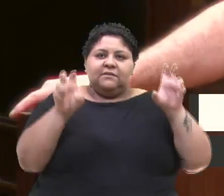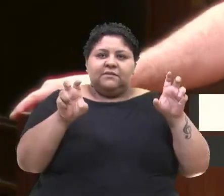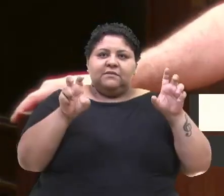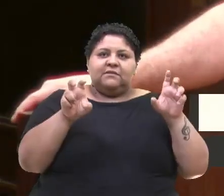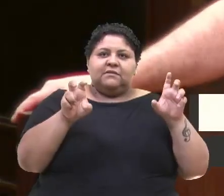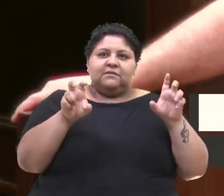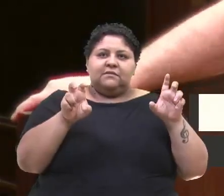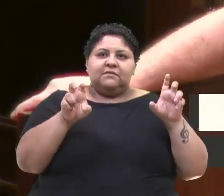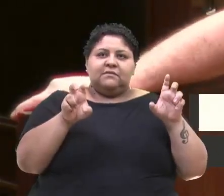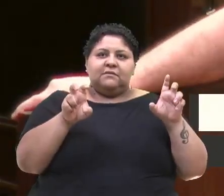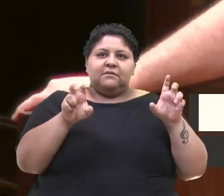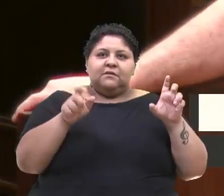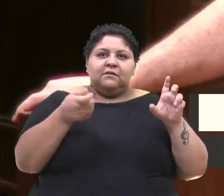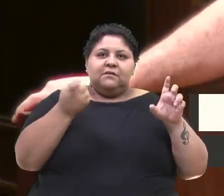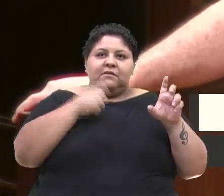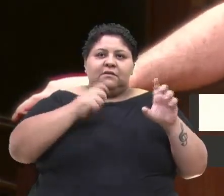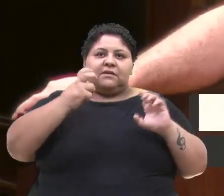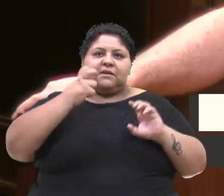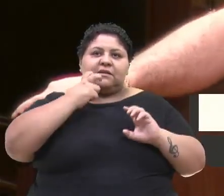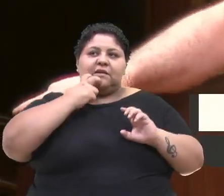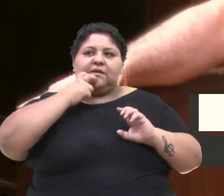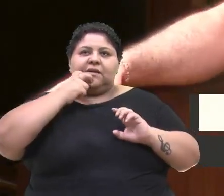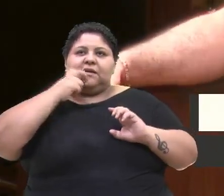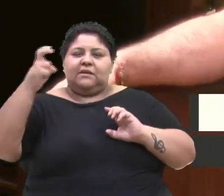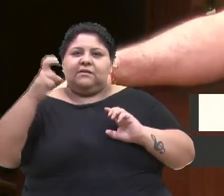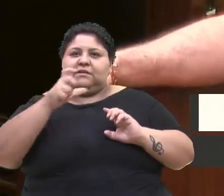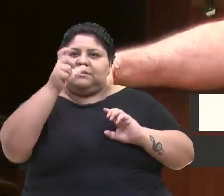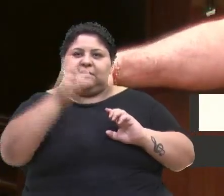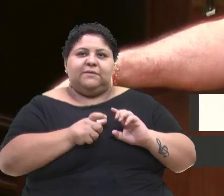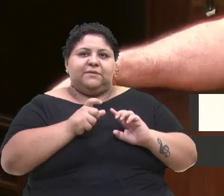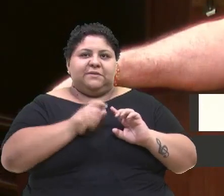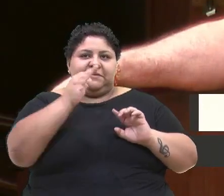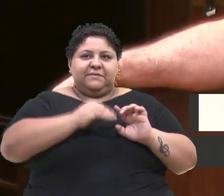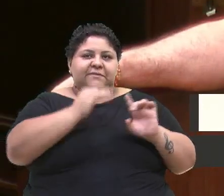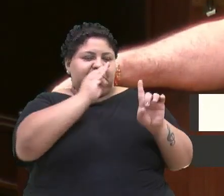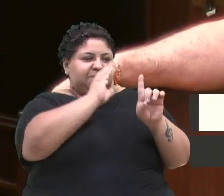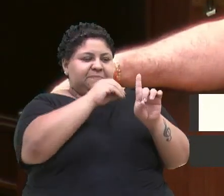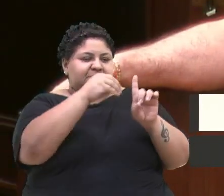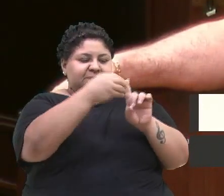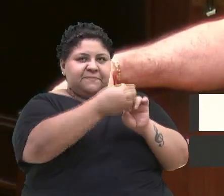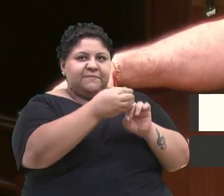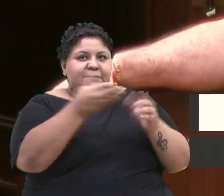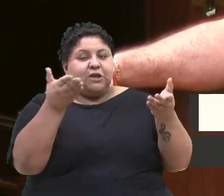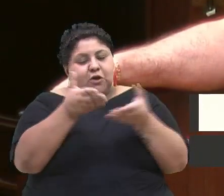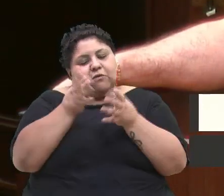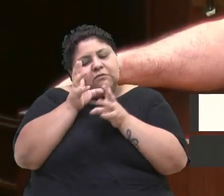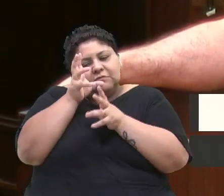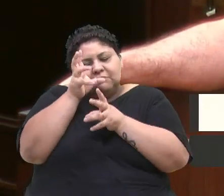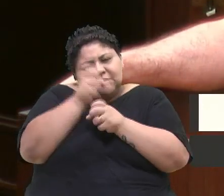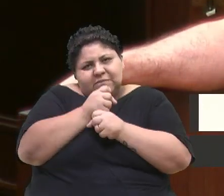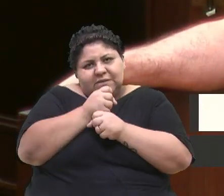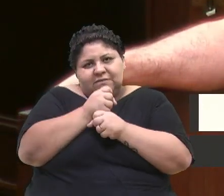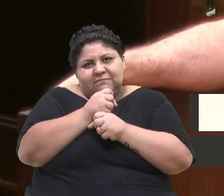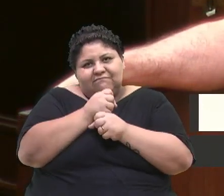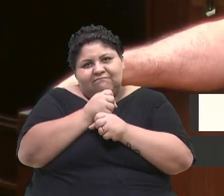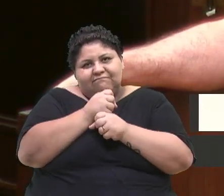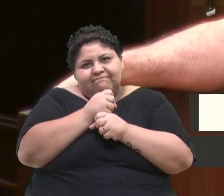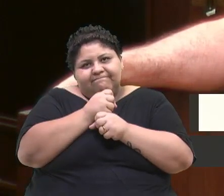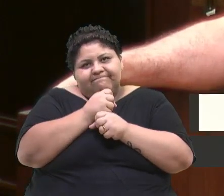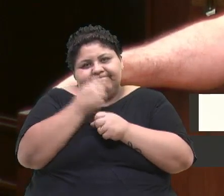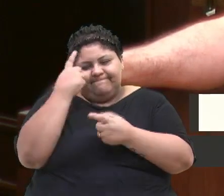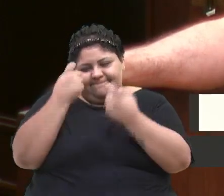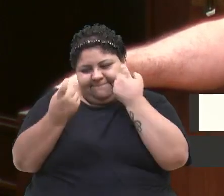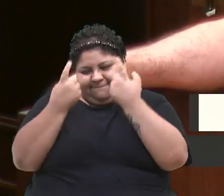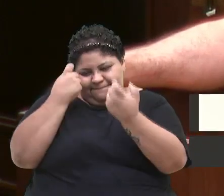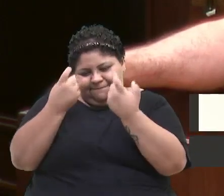dar voz aos indefesos e, nesse caso, são aos animaizinhos que são maltratados, a questão de